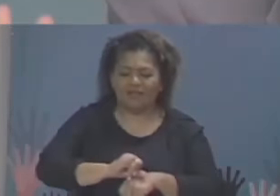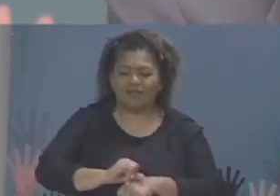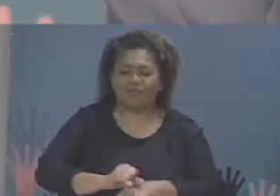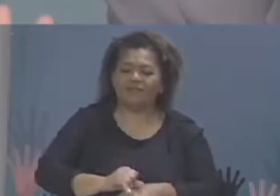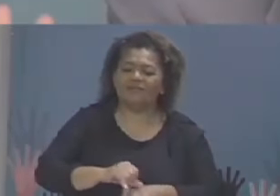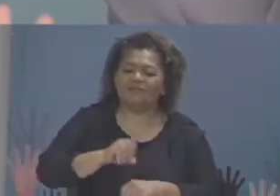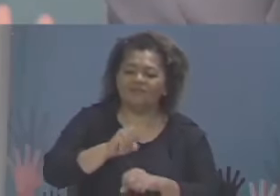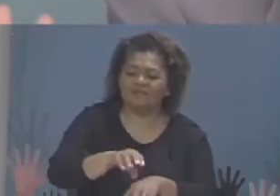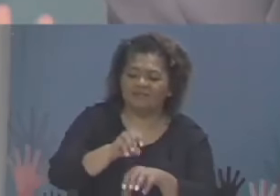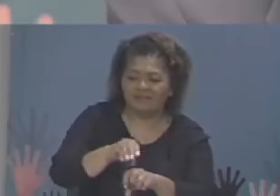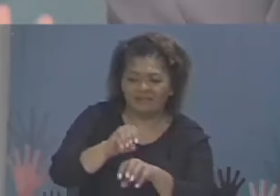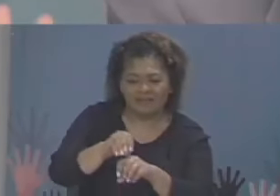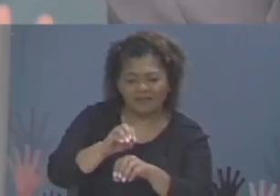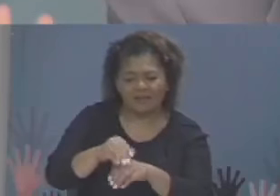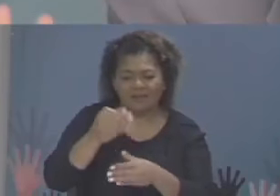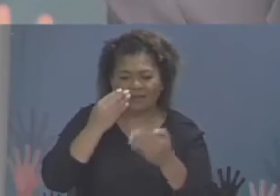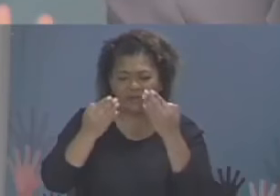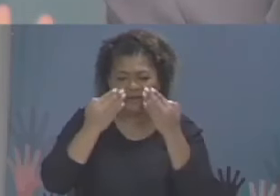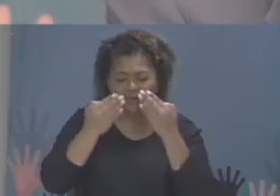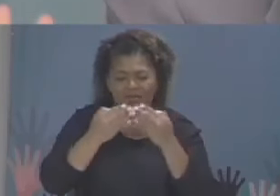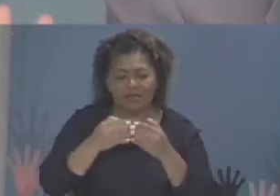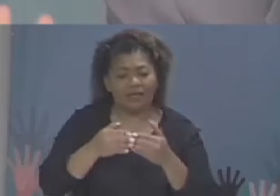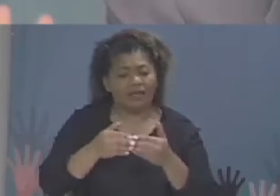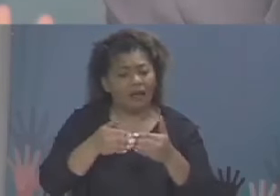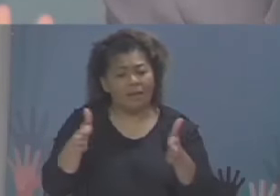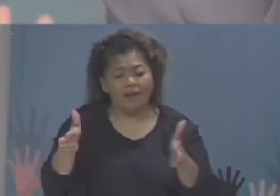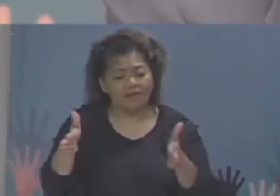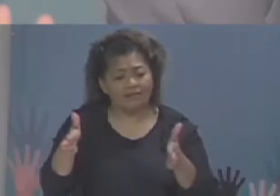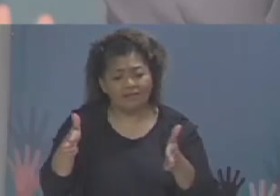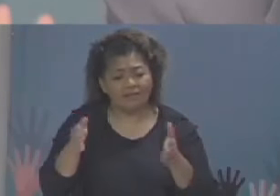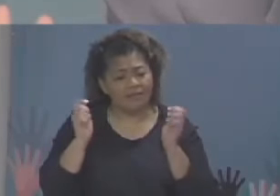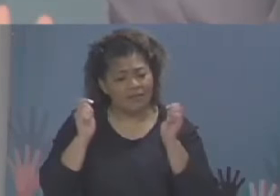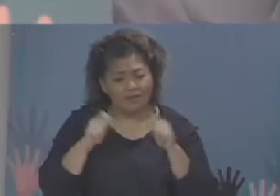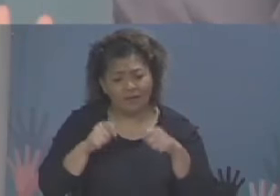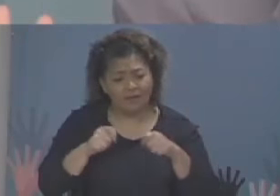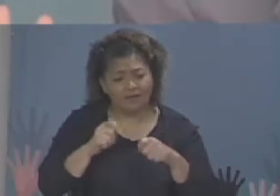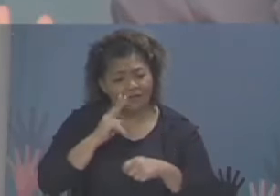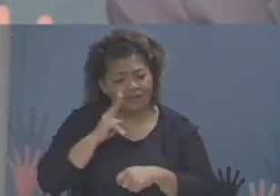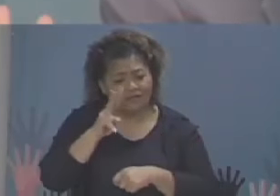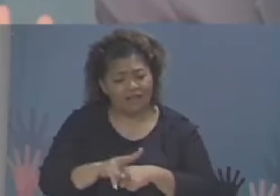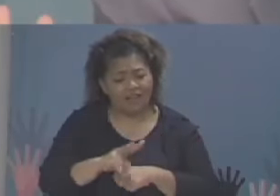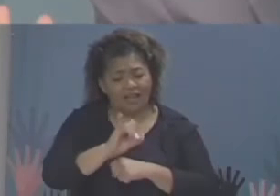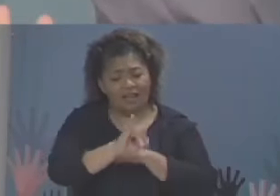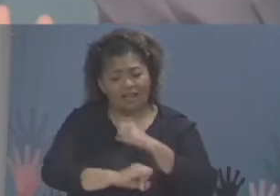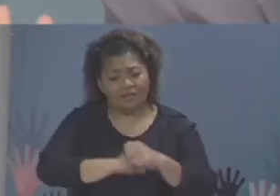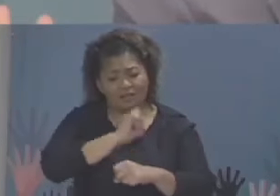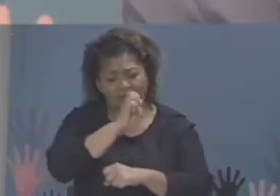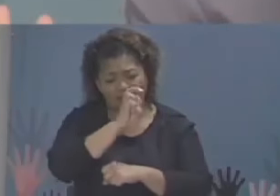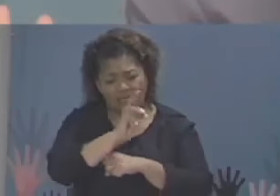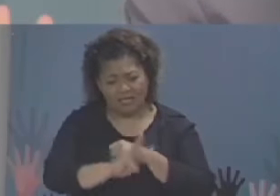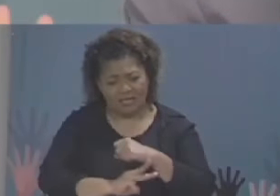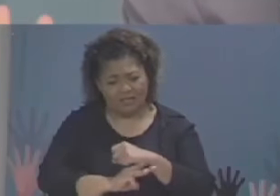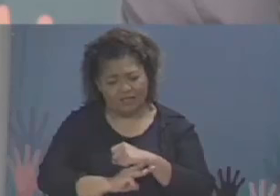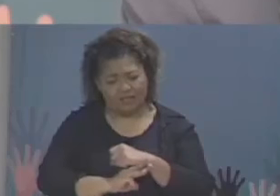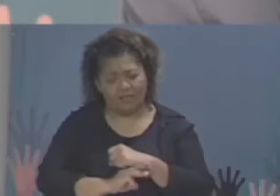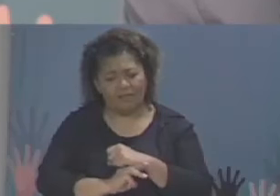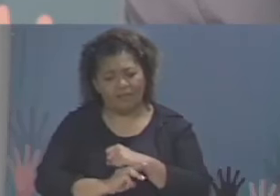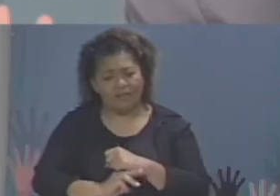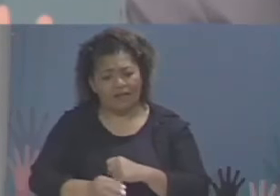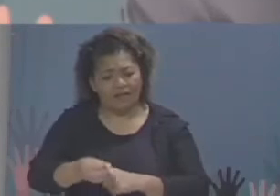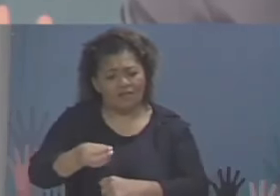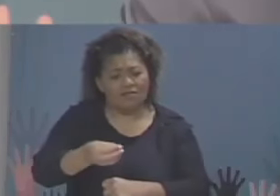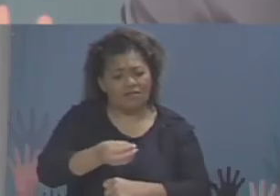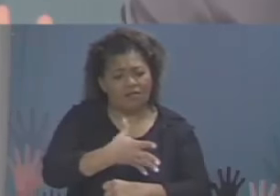inclusive esse material está disponível no site, ele trata-se de uma ferramenta extremamente estratégica. Ela é uma ferramenta de